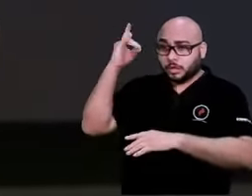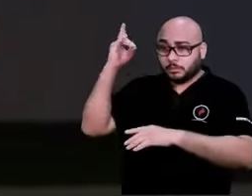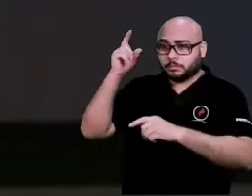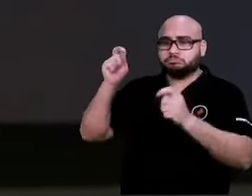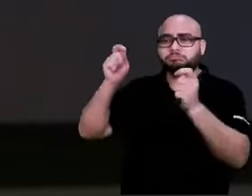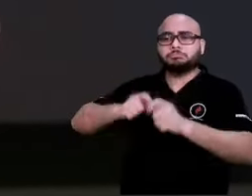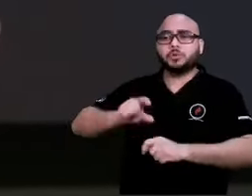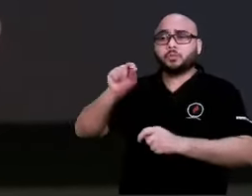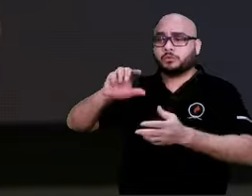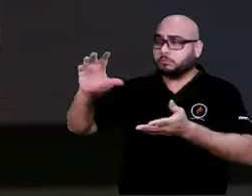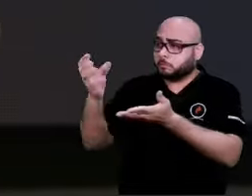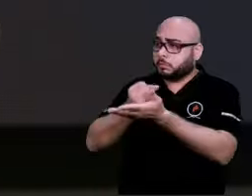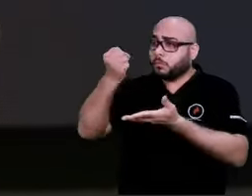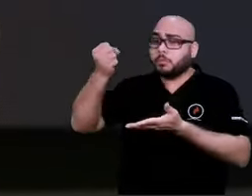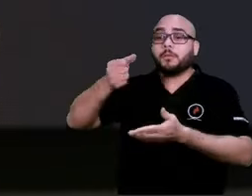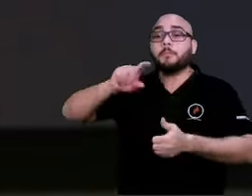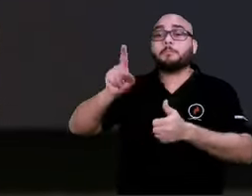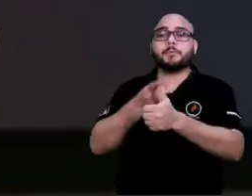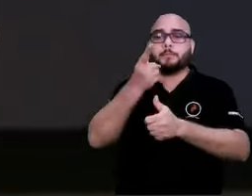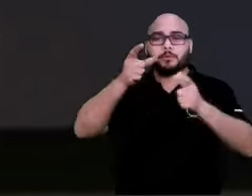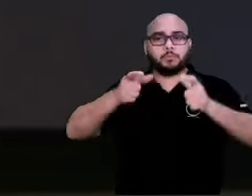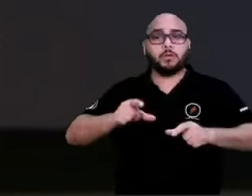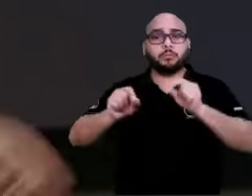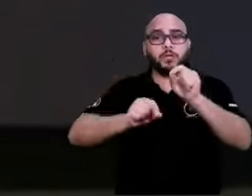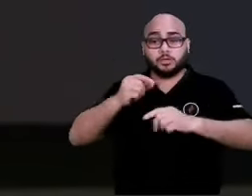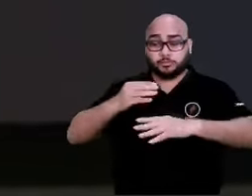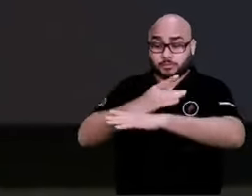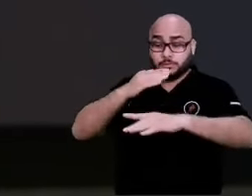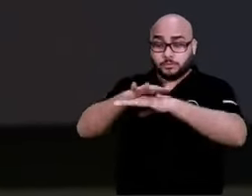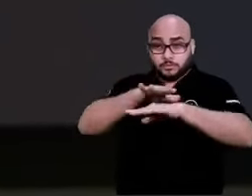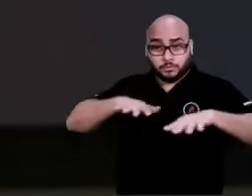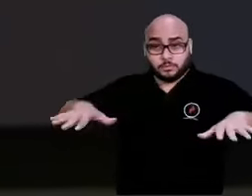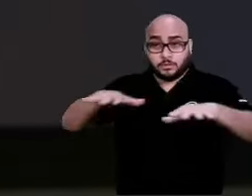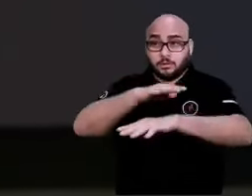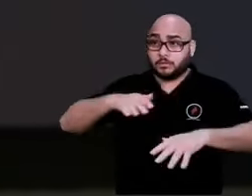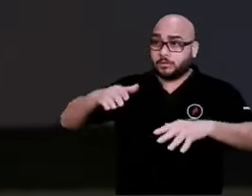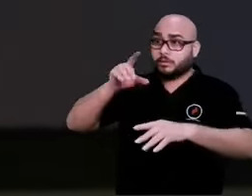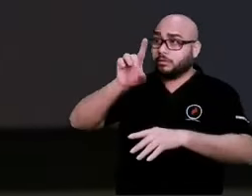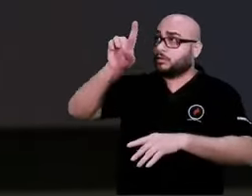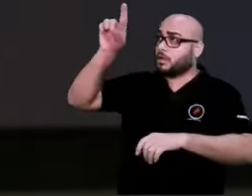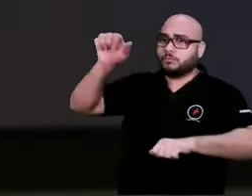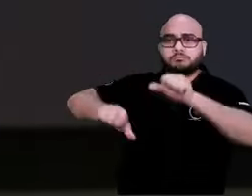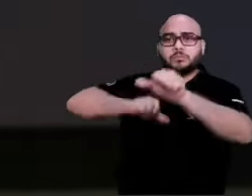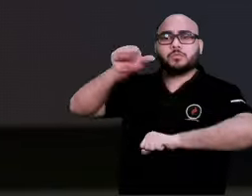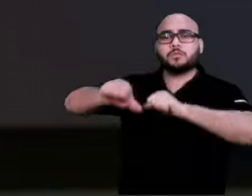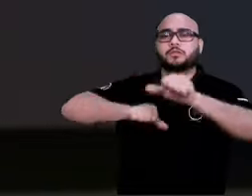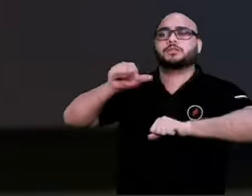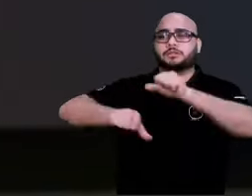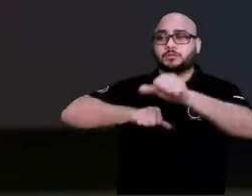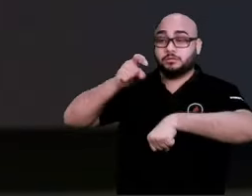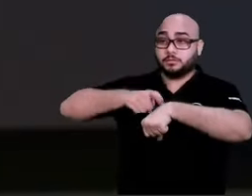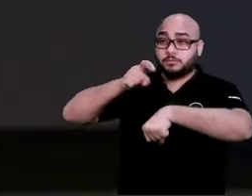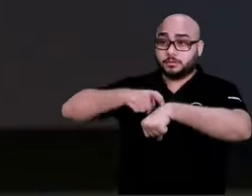nessas cidades que você substituiu a minha presença, foi essas cidades que roubou o teu tempo comigo, foi por causa dessas